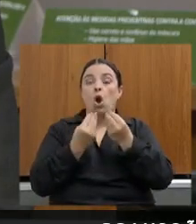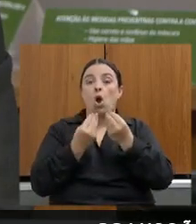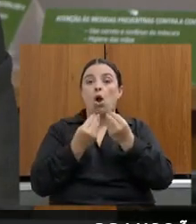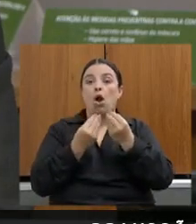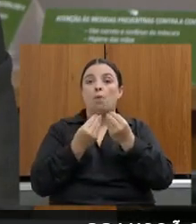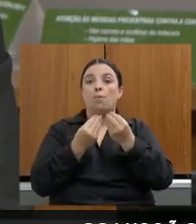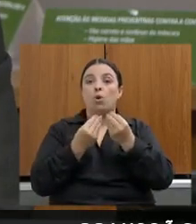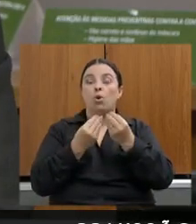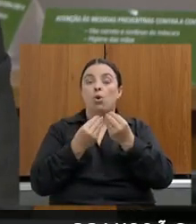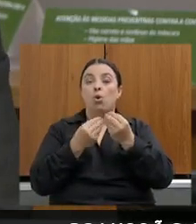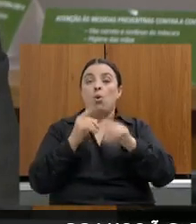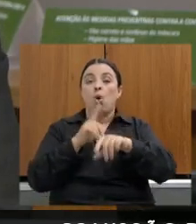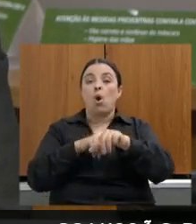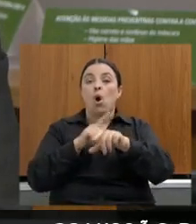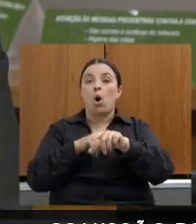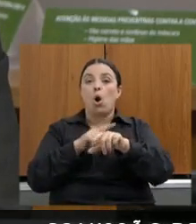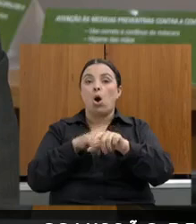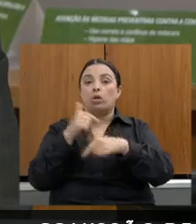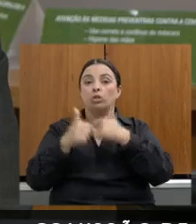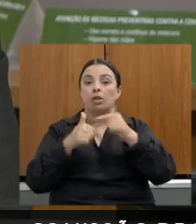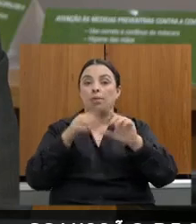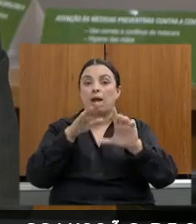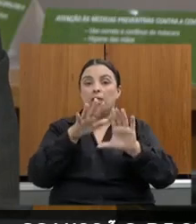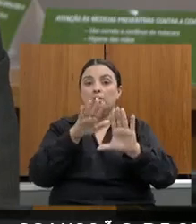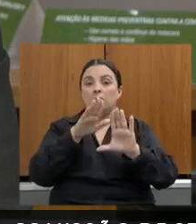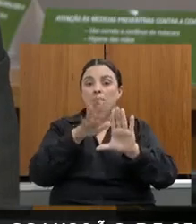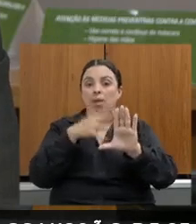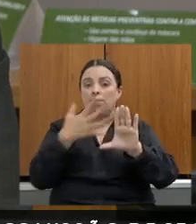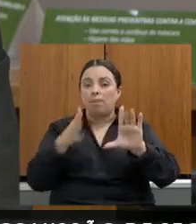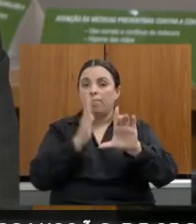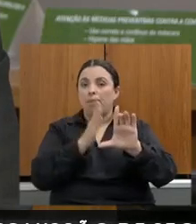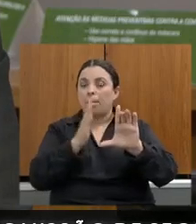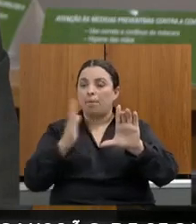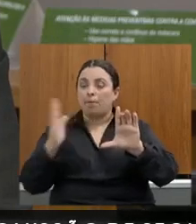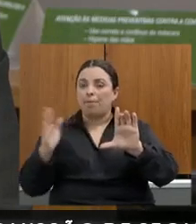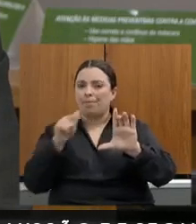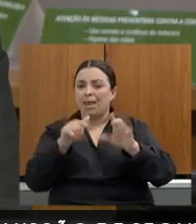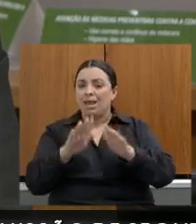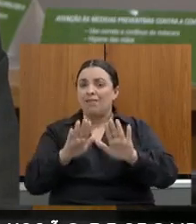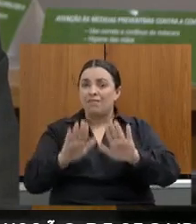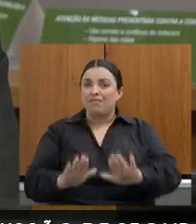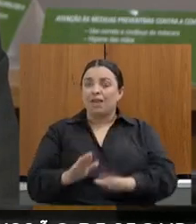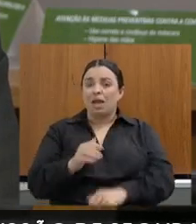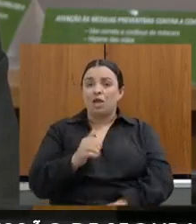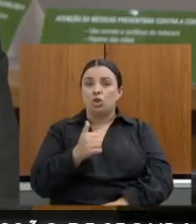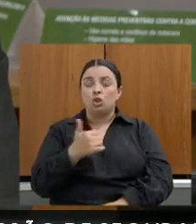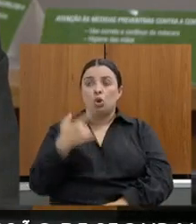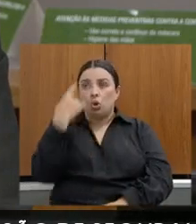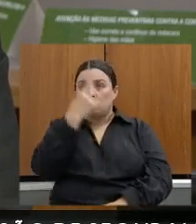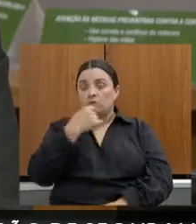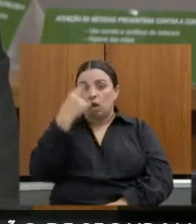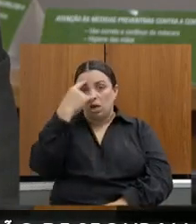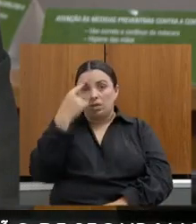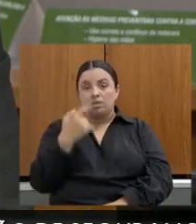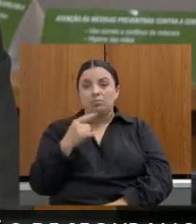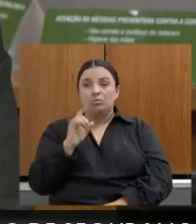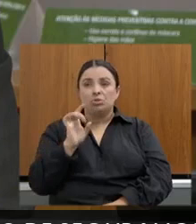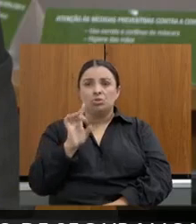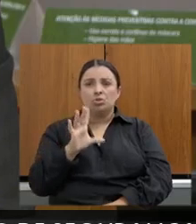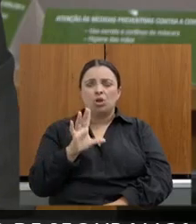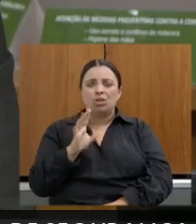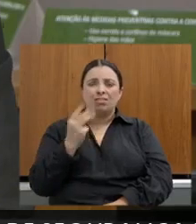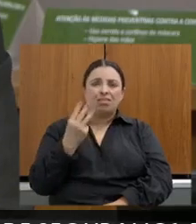policial civil numa determinada a delegacia para ele ficar lá 12 horas para atender três quatro ocorrências